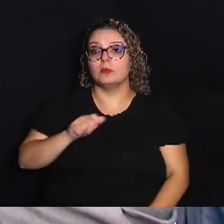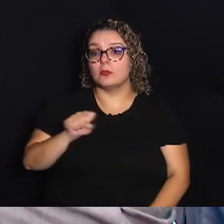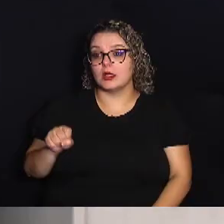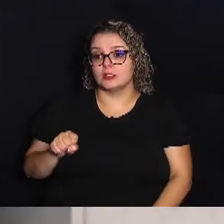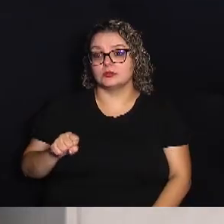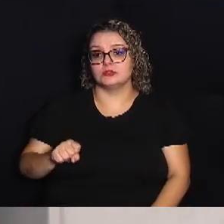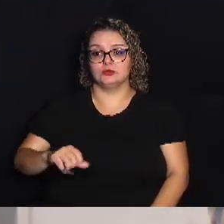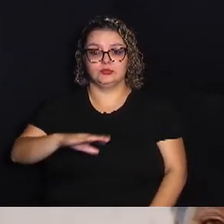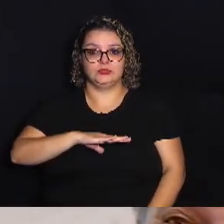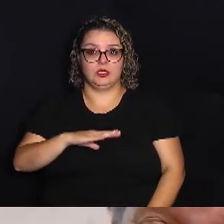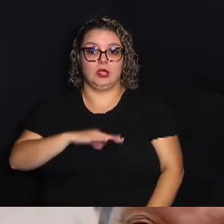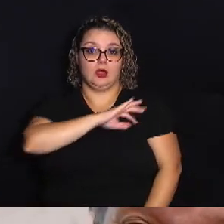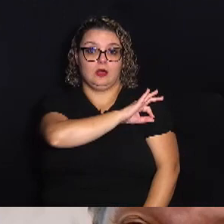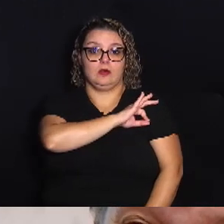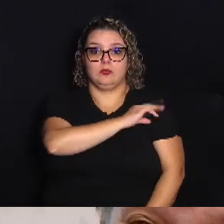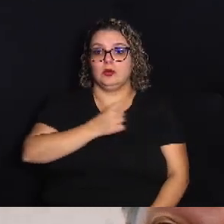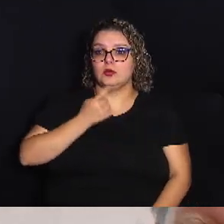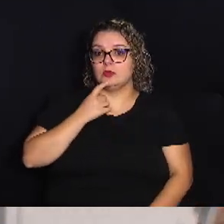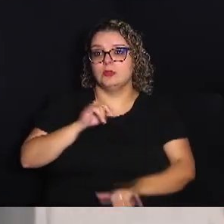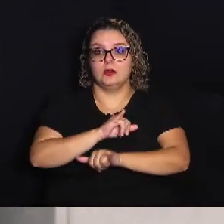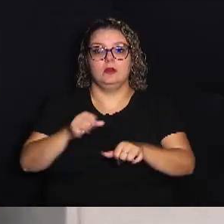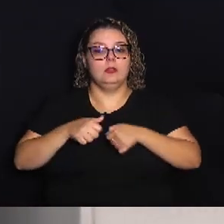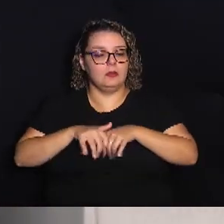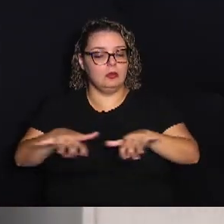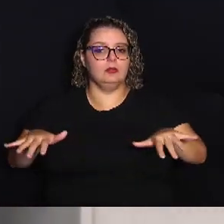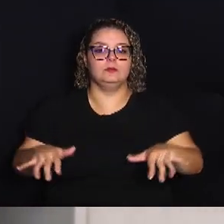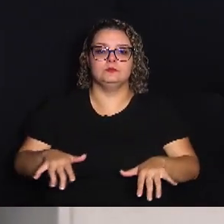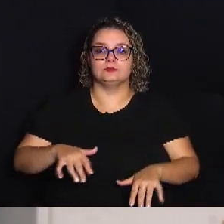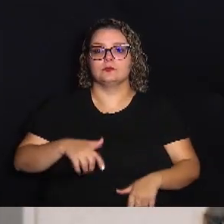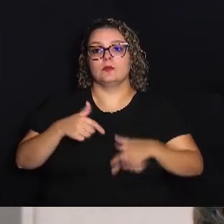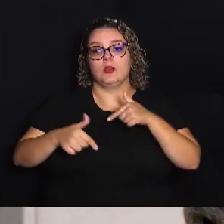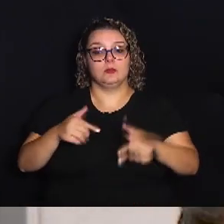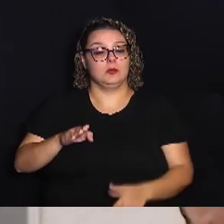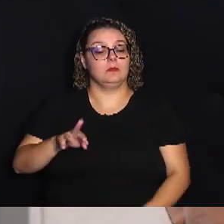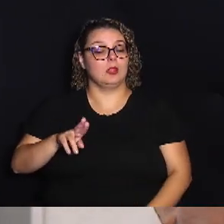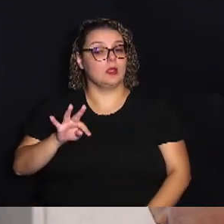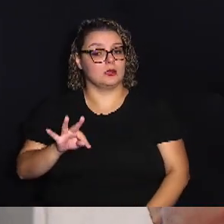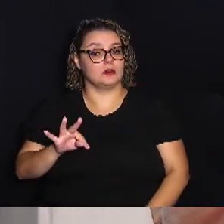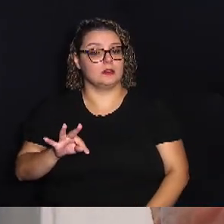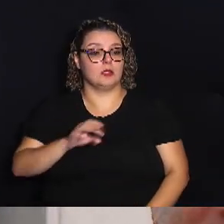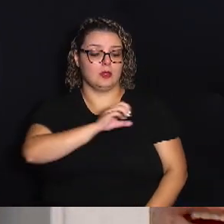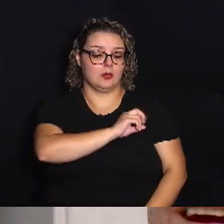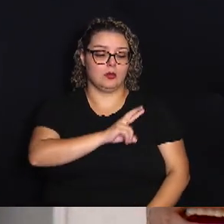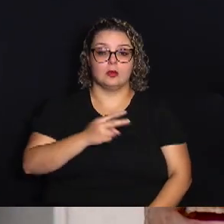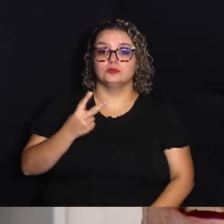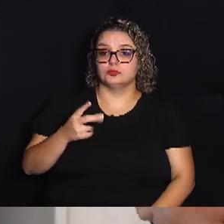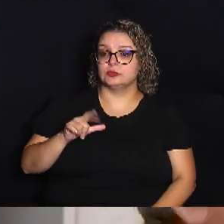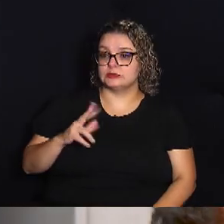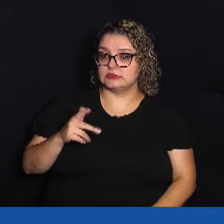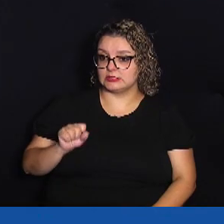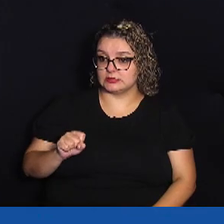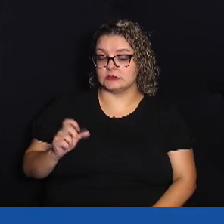Municipal onde a prefitura de Campinas anunciou a ampliação da operação do BRT Ouro Verde com duas novas